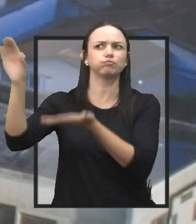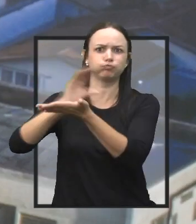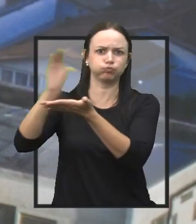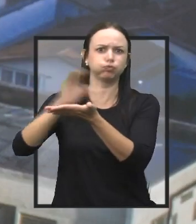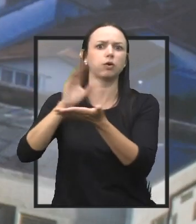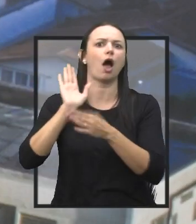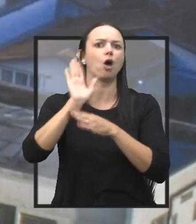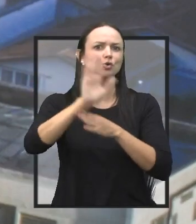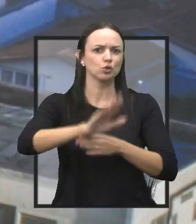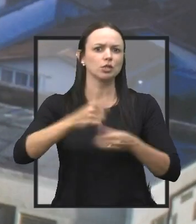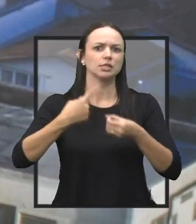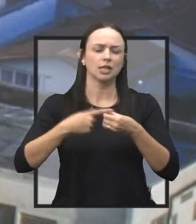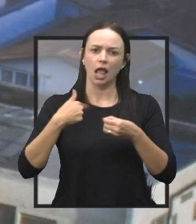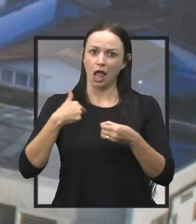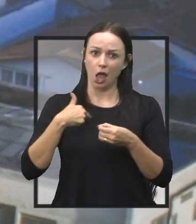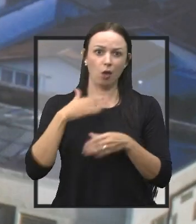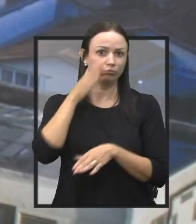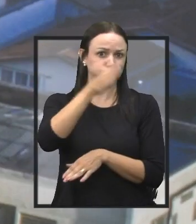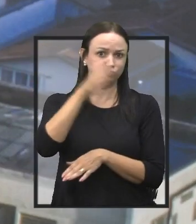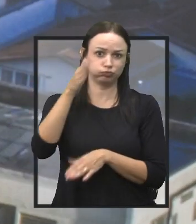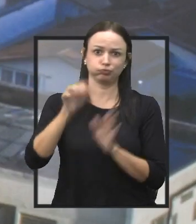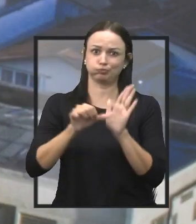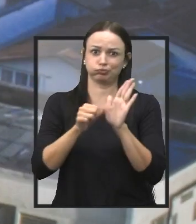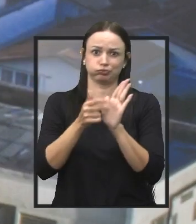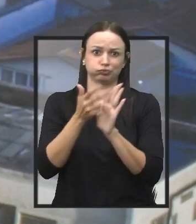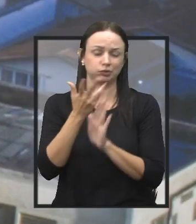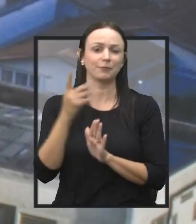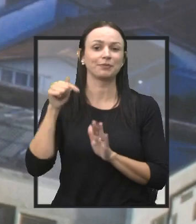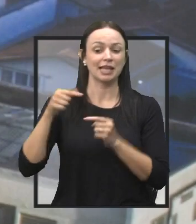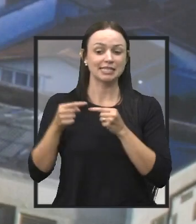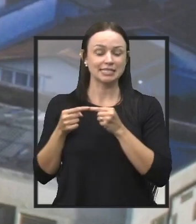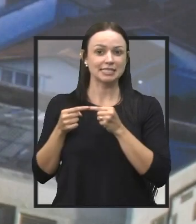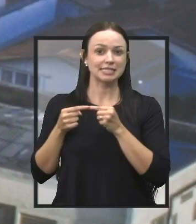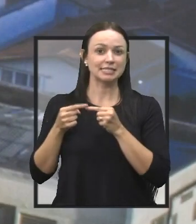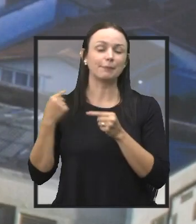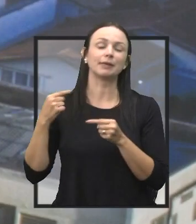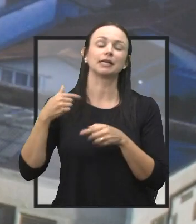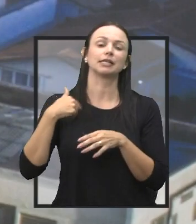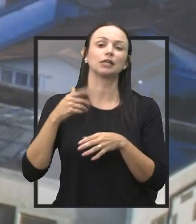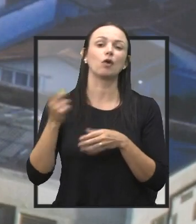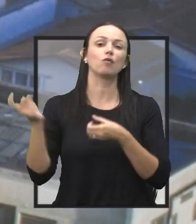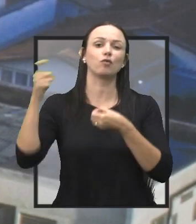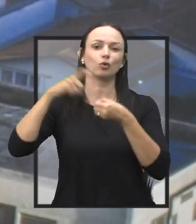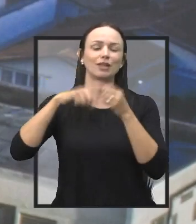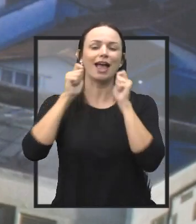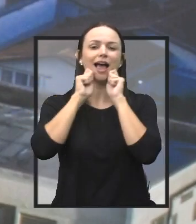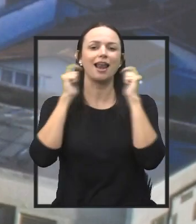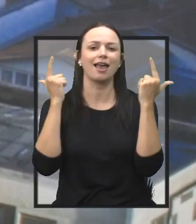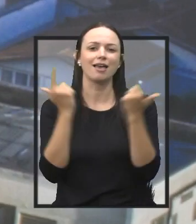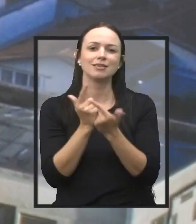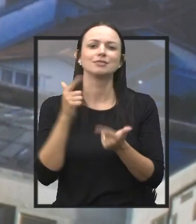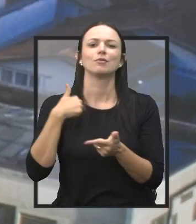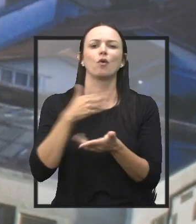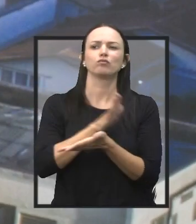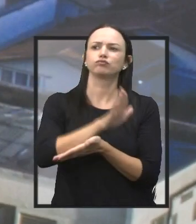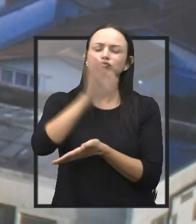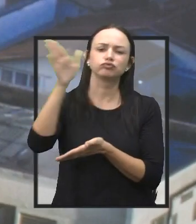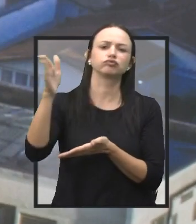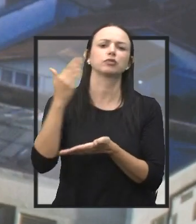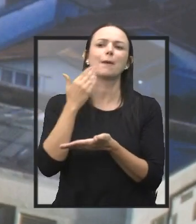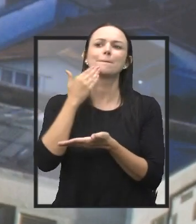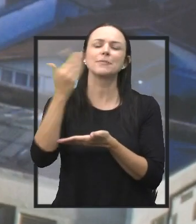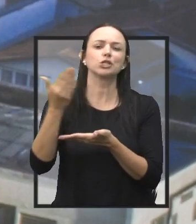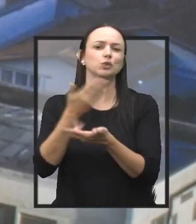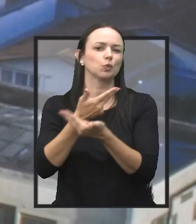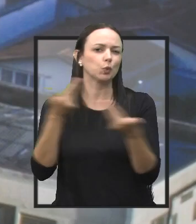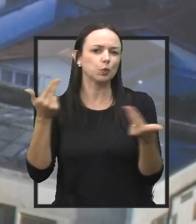feito com muita frequência. Estive essa semana, inclusive, voltei da Alesp, fui apresentar algumas demandas lá.